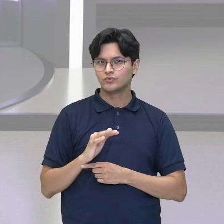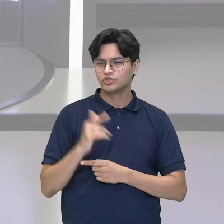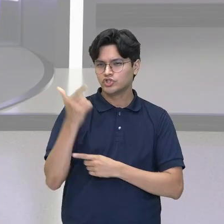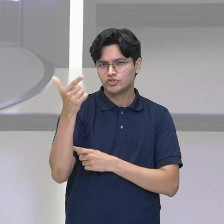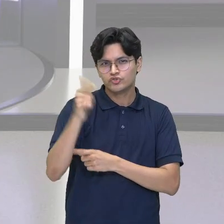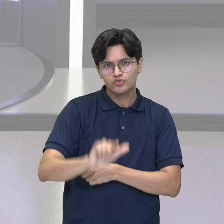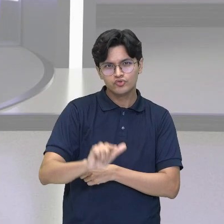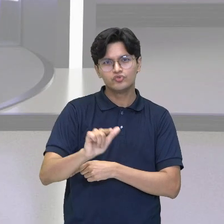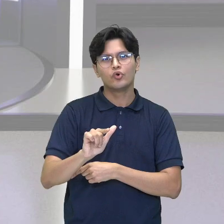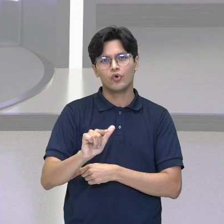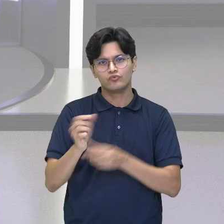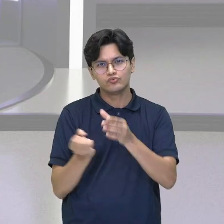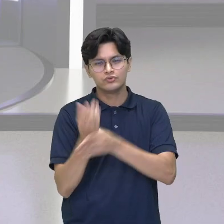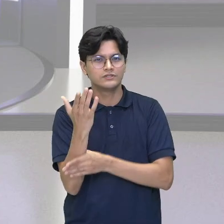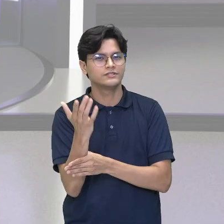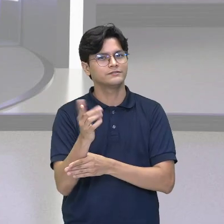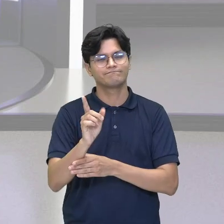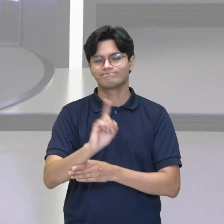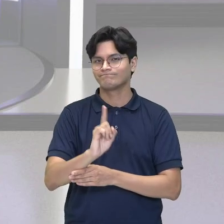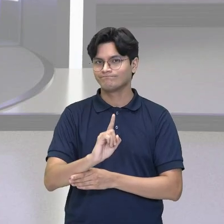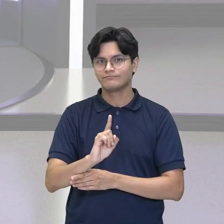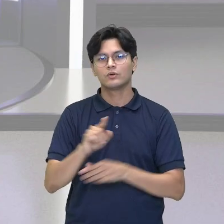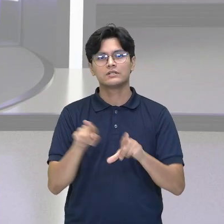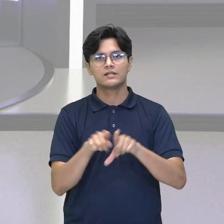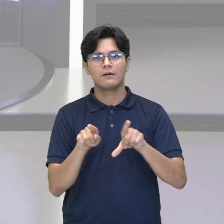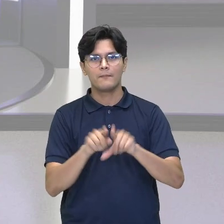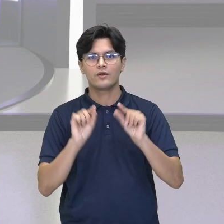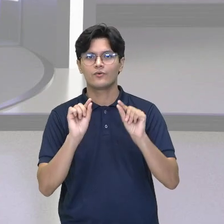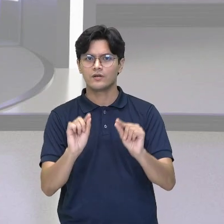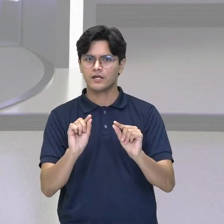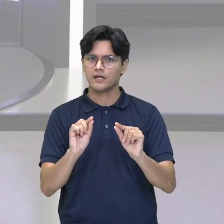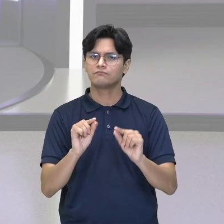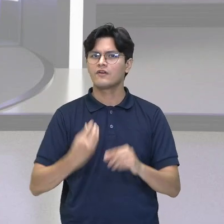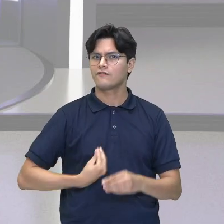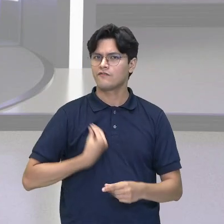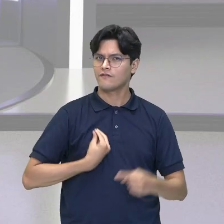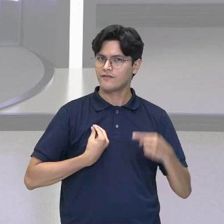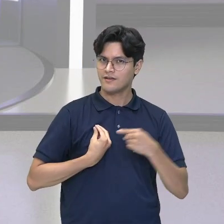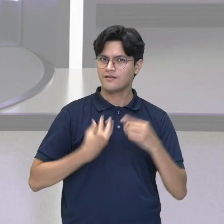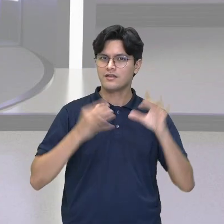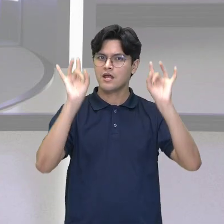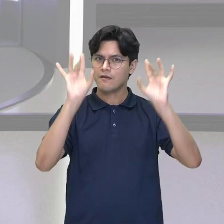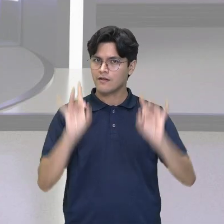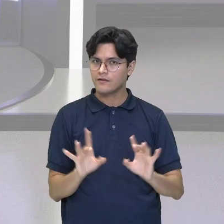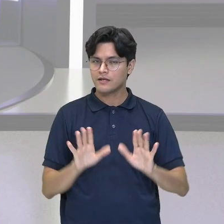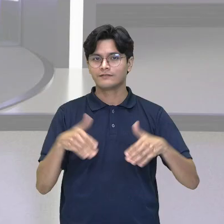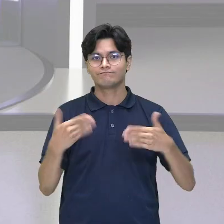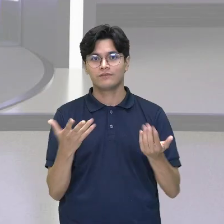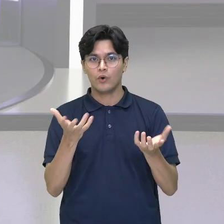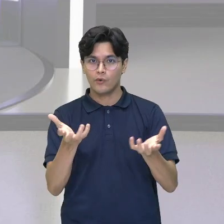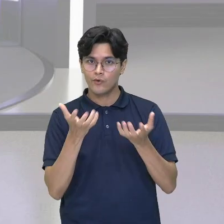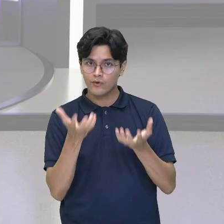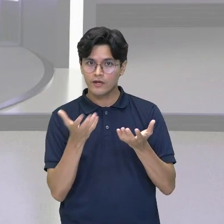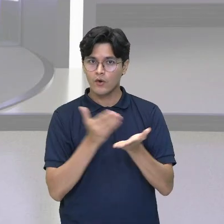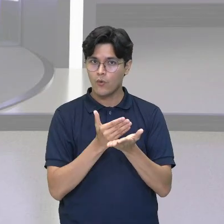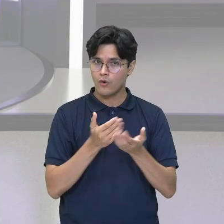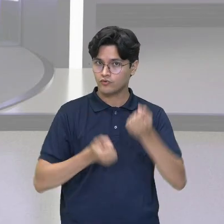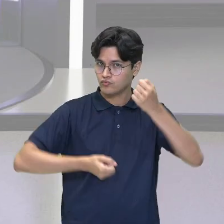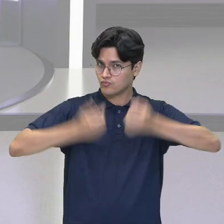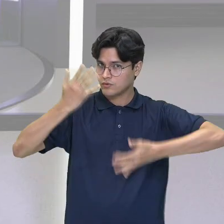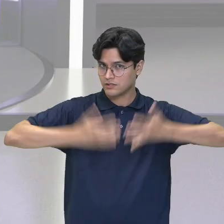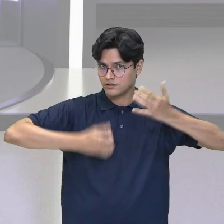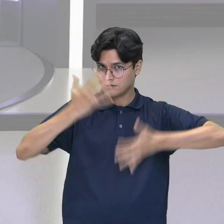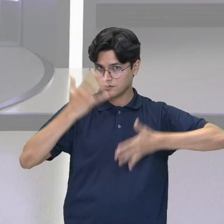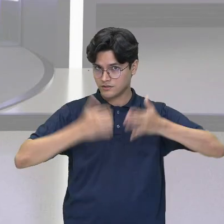muito especial. Então, quero colocar esse prefácio, essas